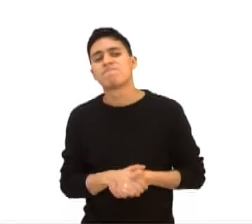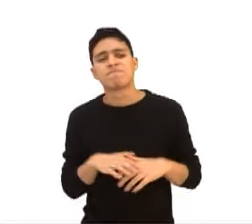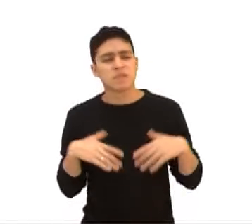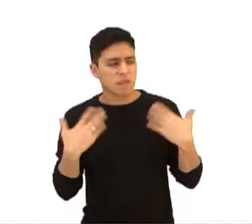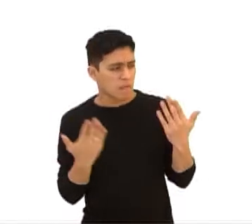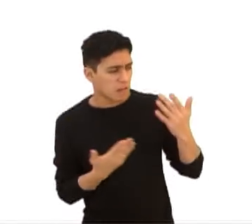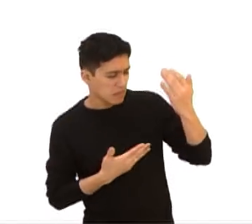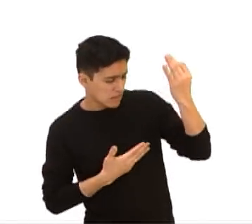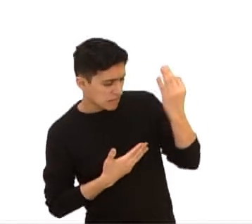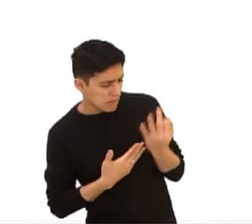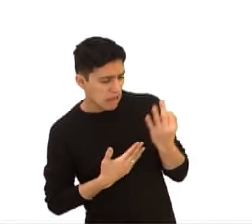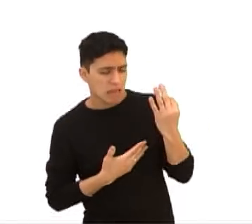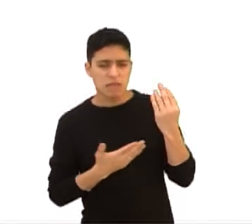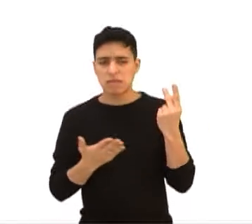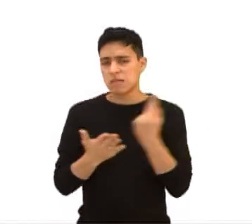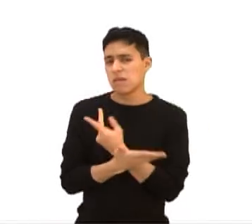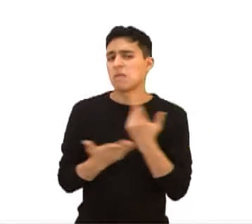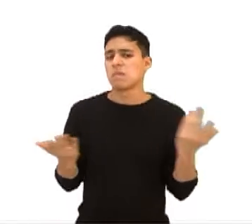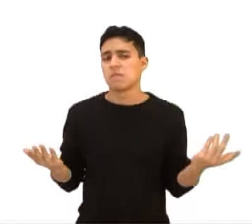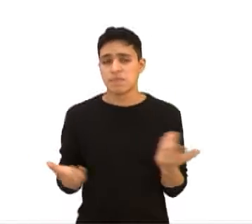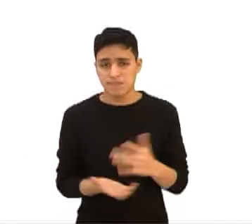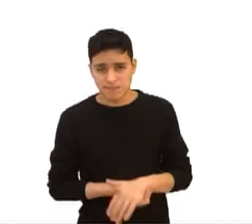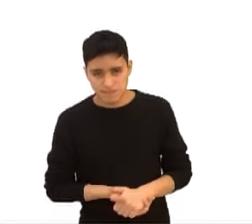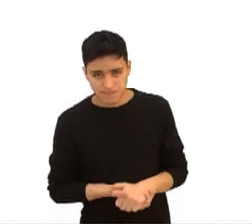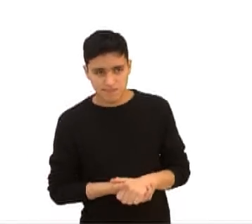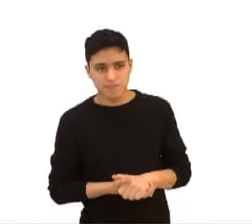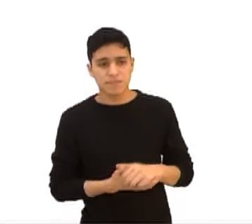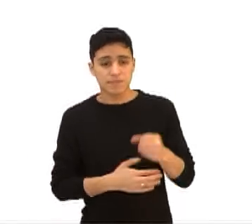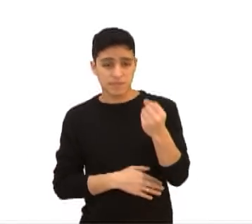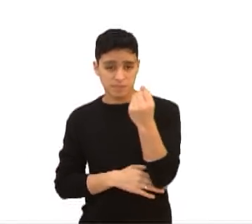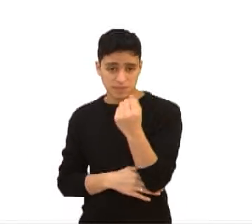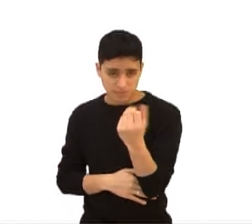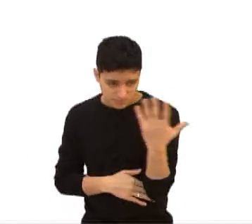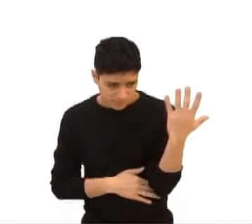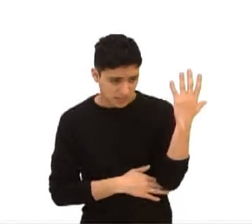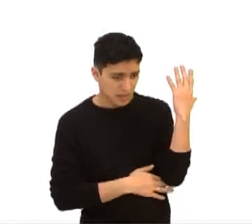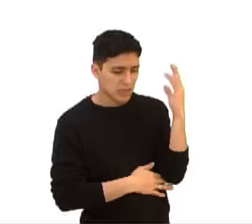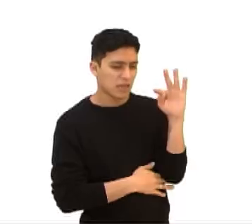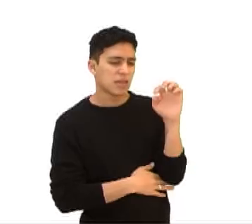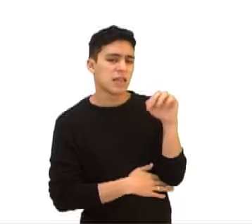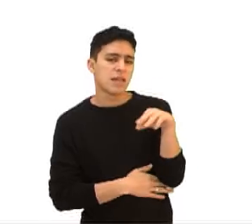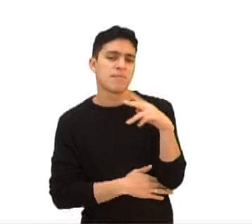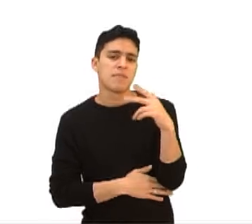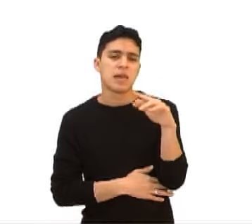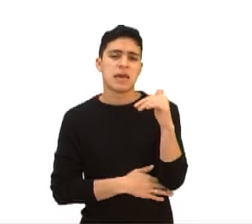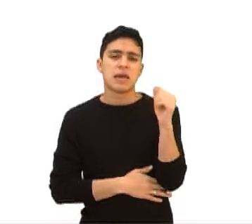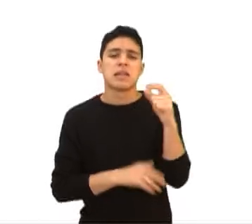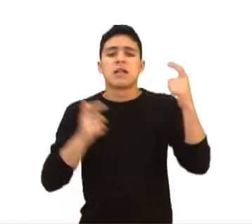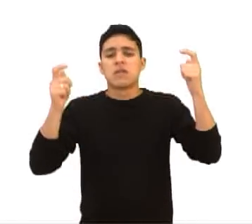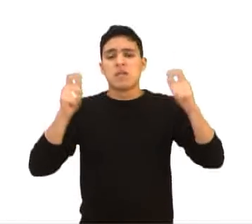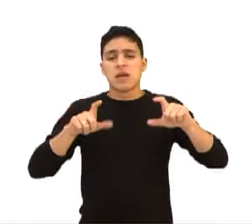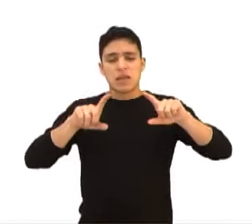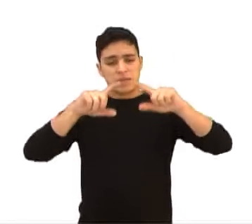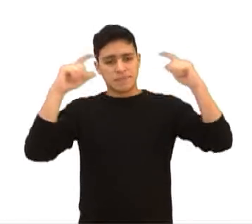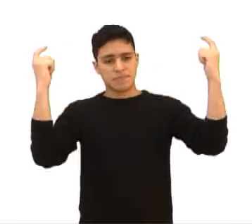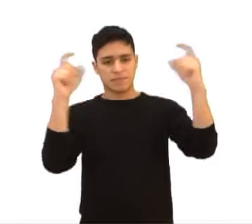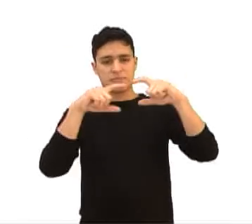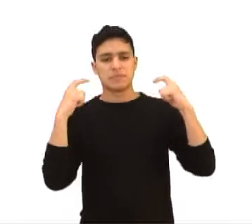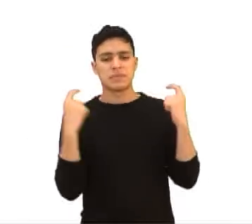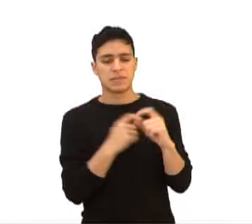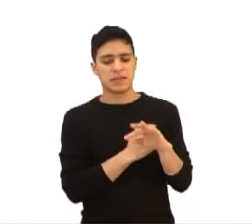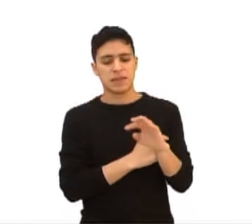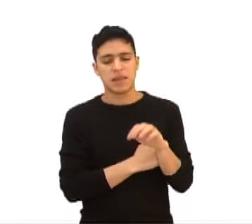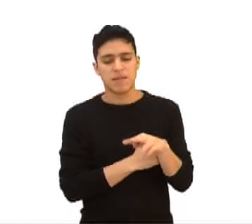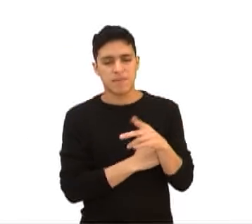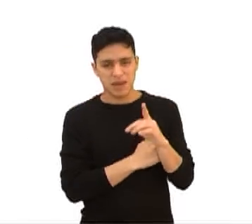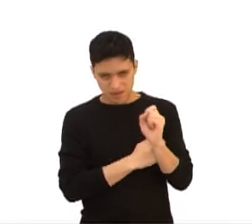alternativa é correta ou incorreta. As florestas temperadas ficam localizadas nas regiões de clima temperado da Terra e